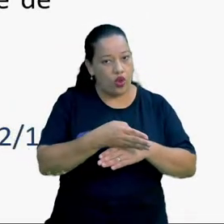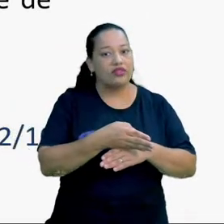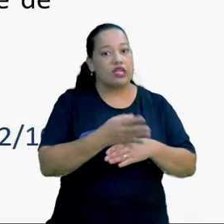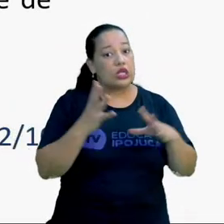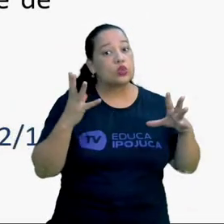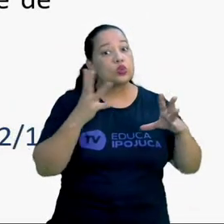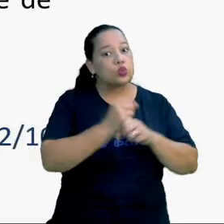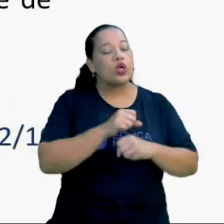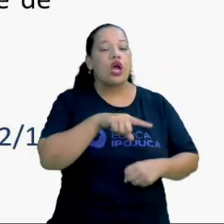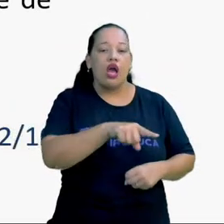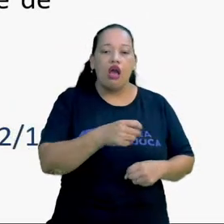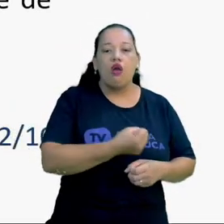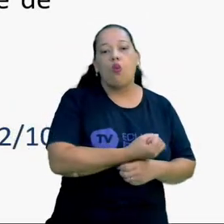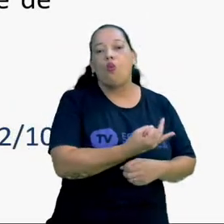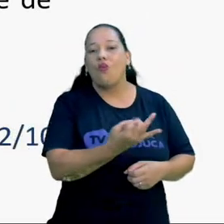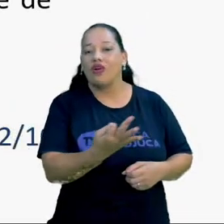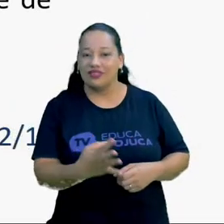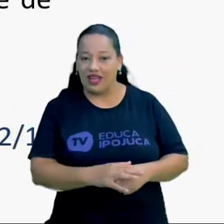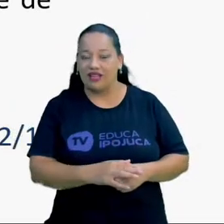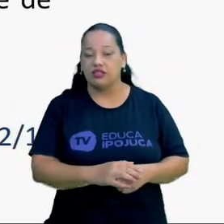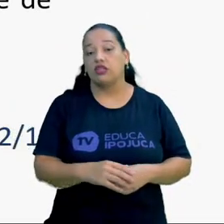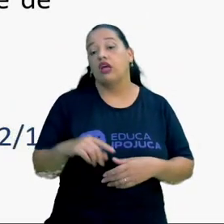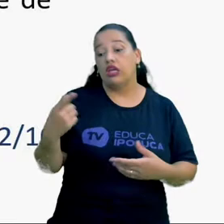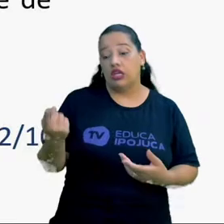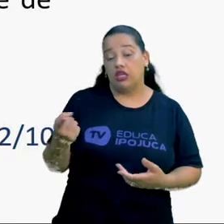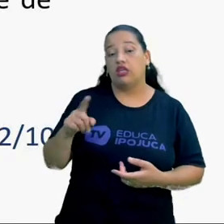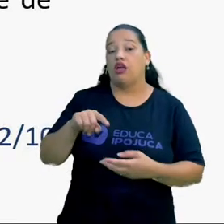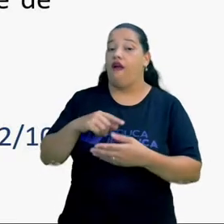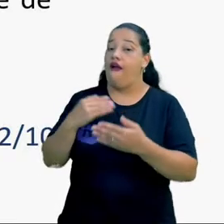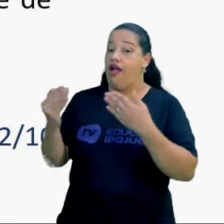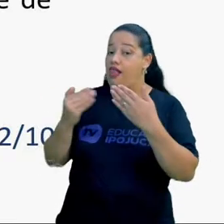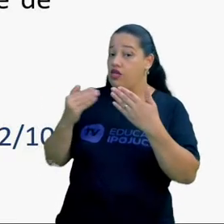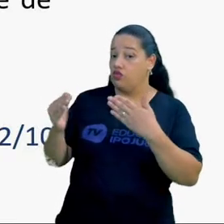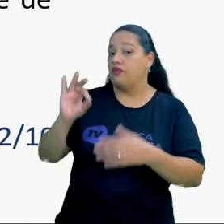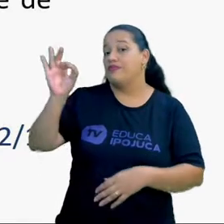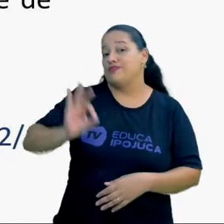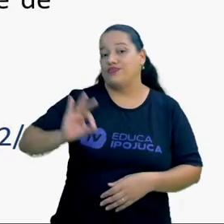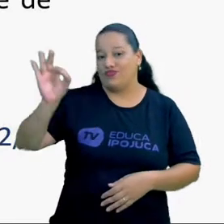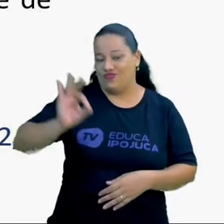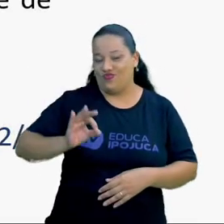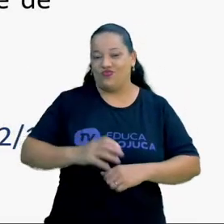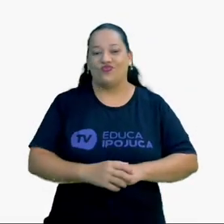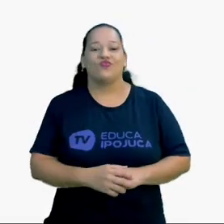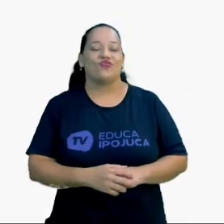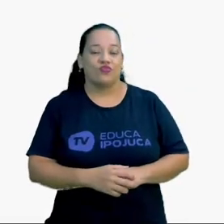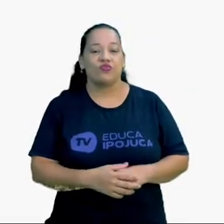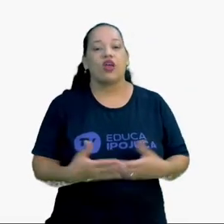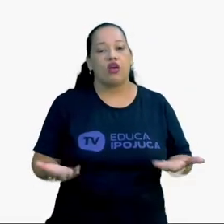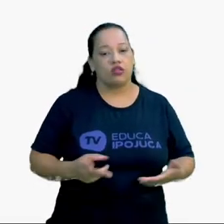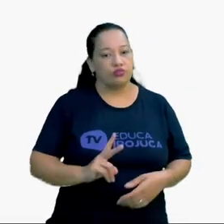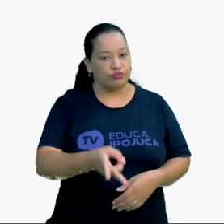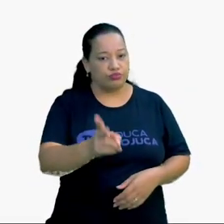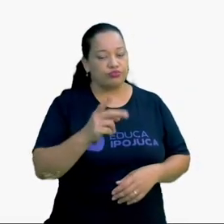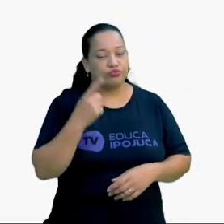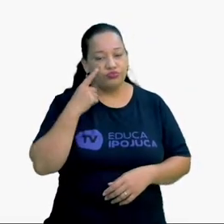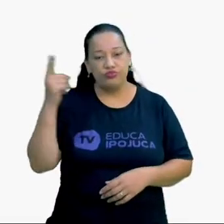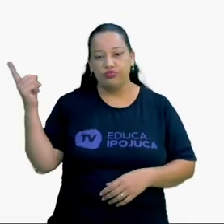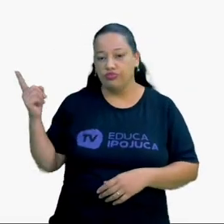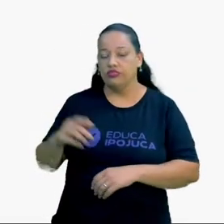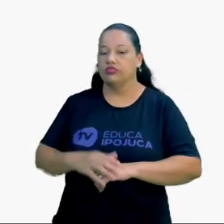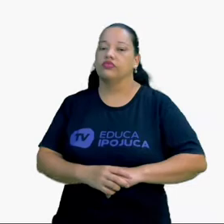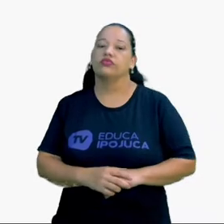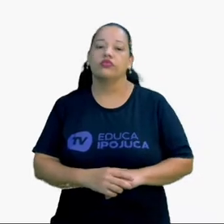quantidade e frequência relativa é a forma percentual. Vamos lá? Prosseguindo. Vamos ver